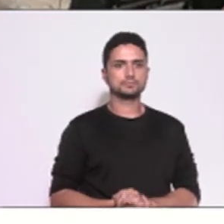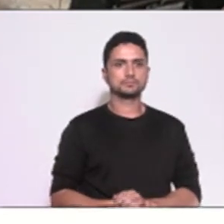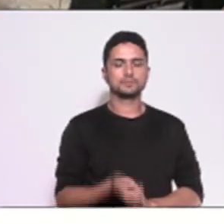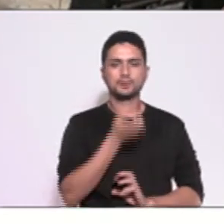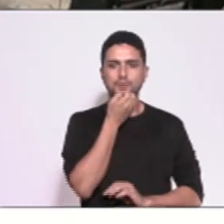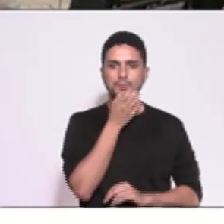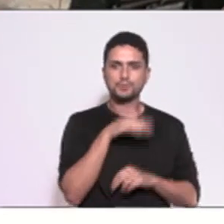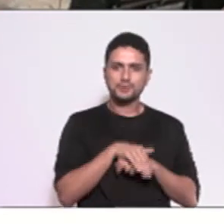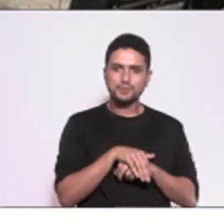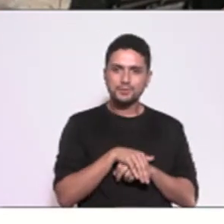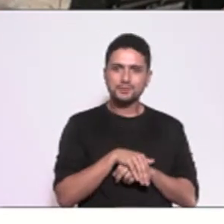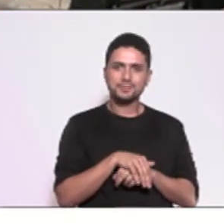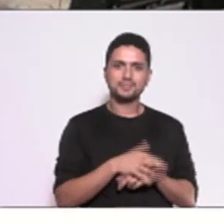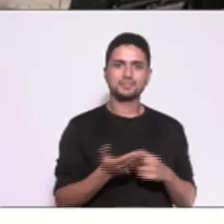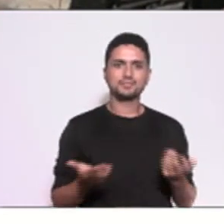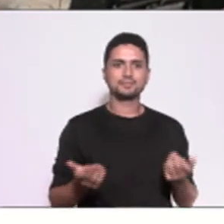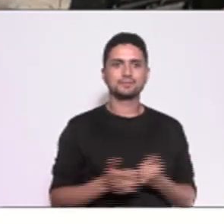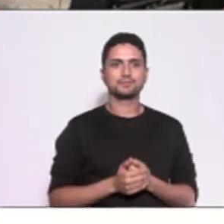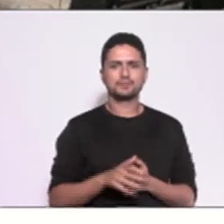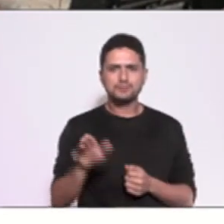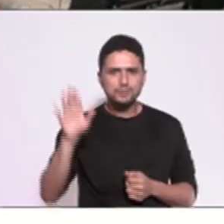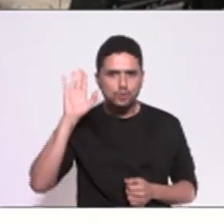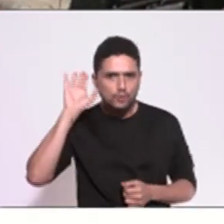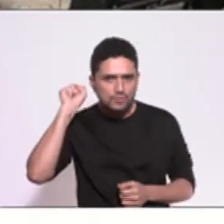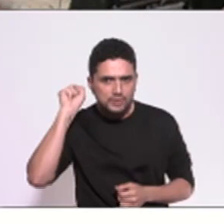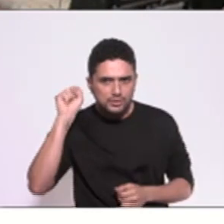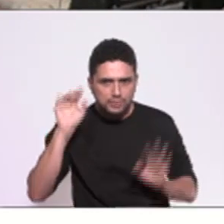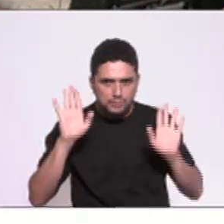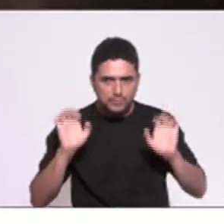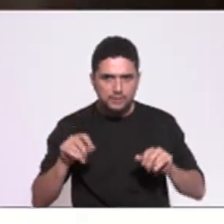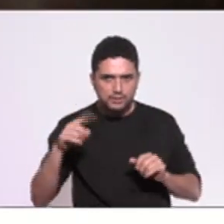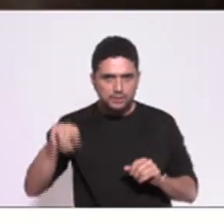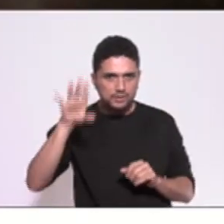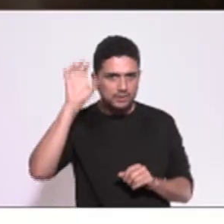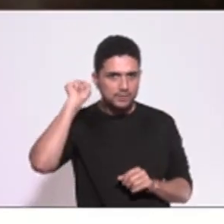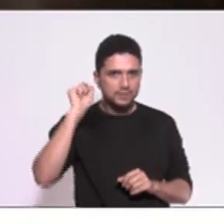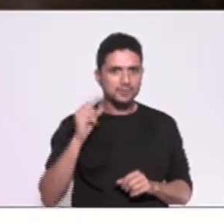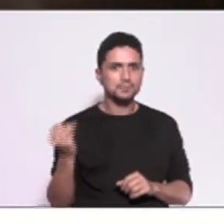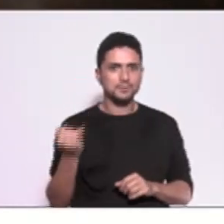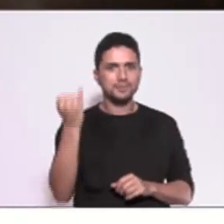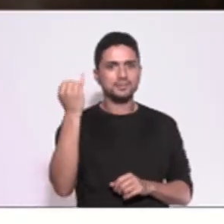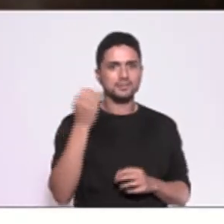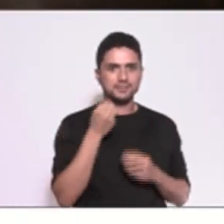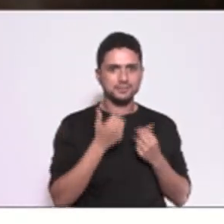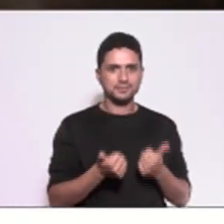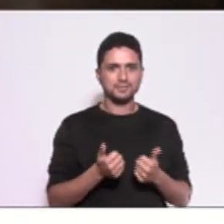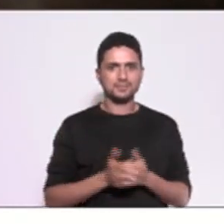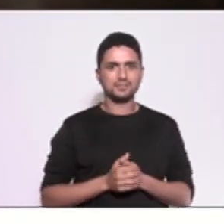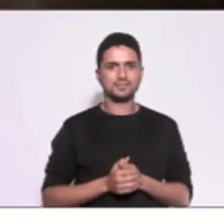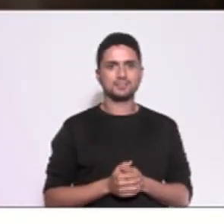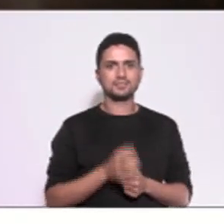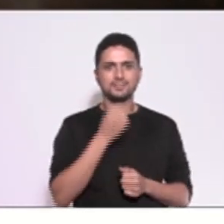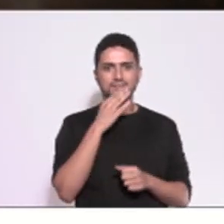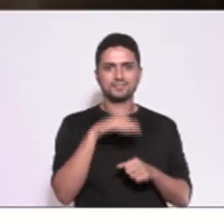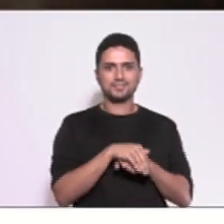Boa noite. Estão me ouvindo? Importante. Boa noite.